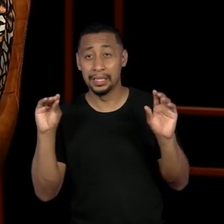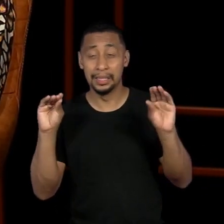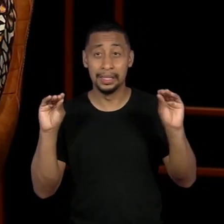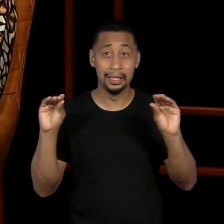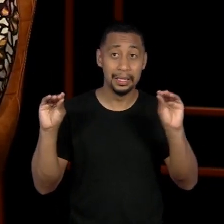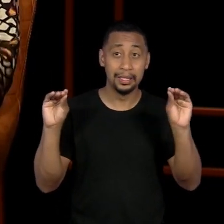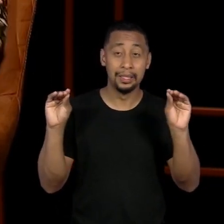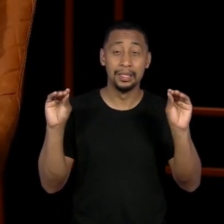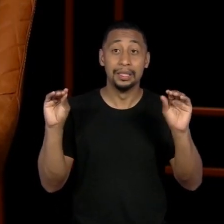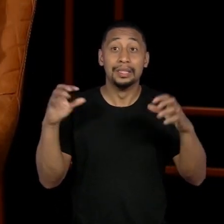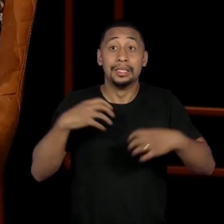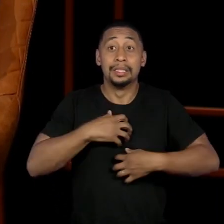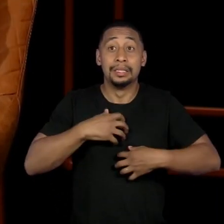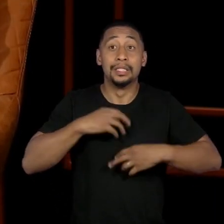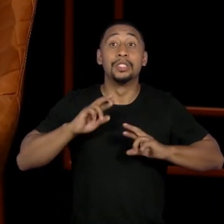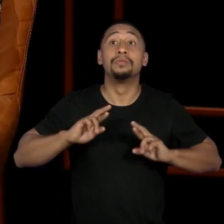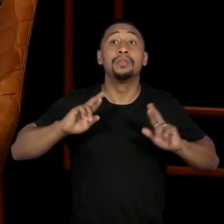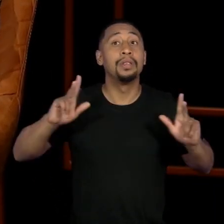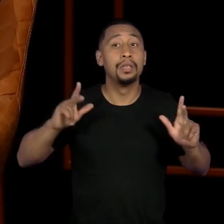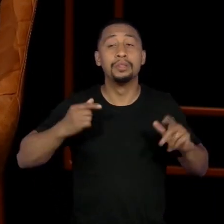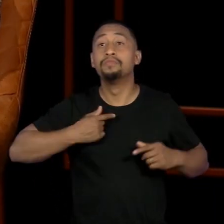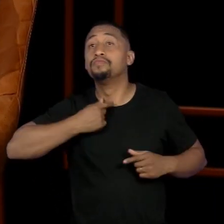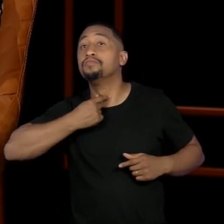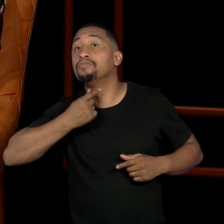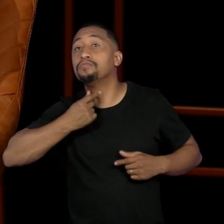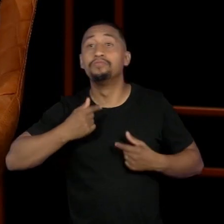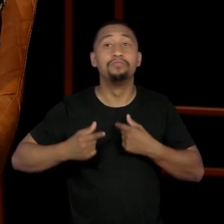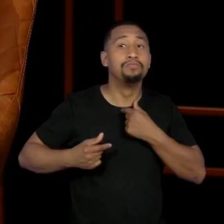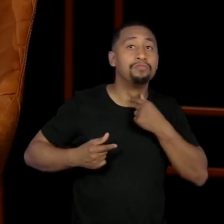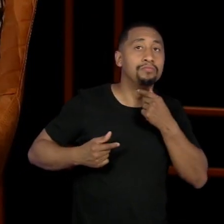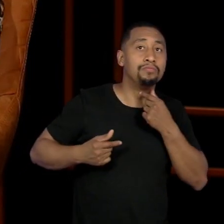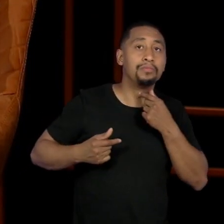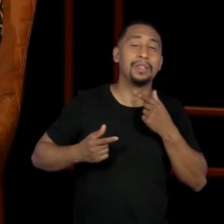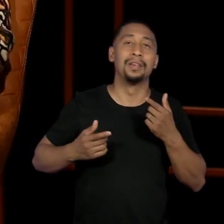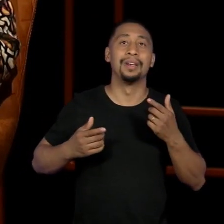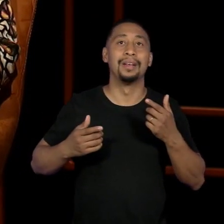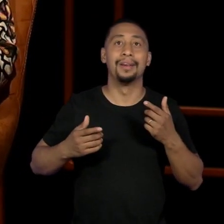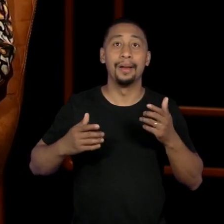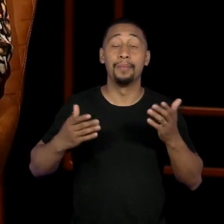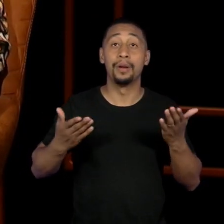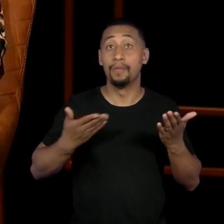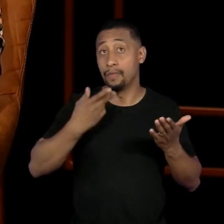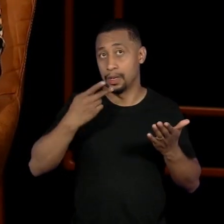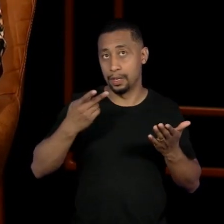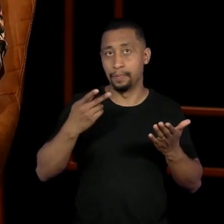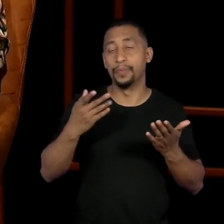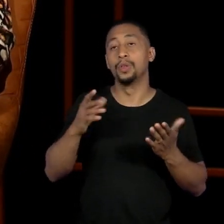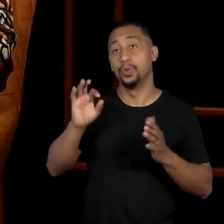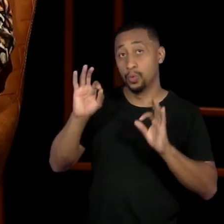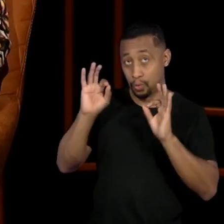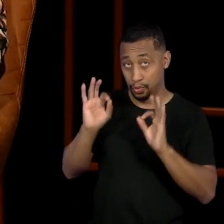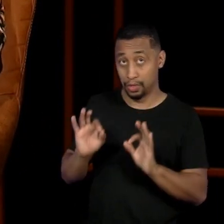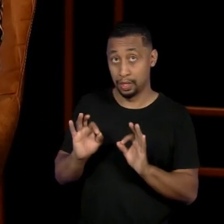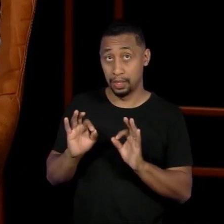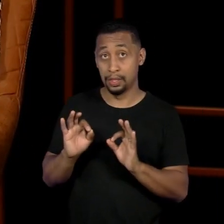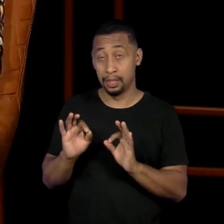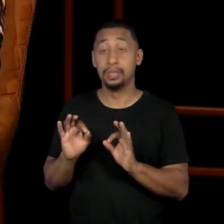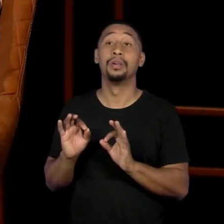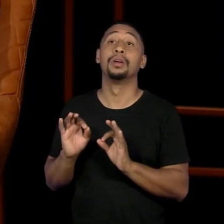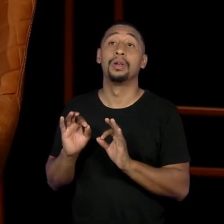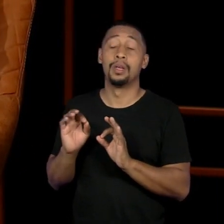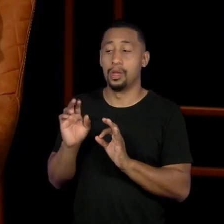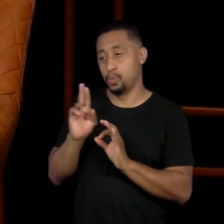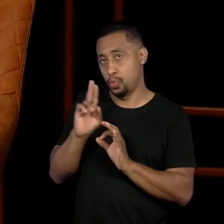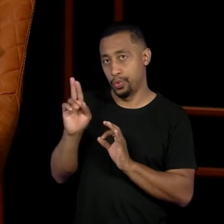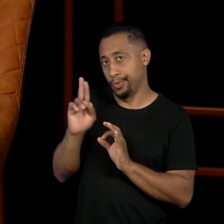E quando chega àquela parte do bem que se... porque foi aí que nasceu. A música primeiro chamava-se E Se Depois? E se depois